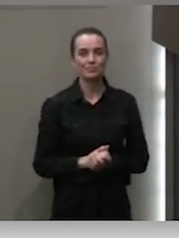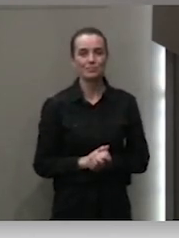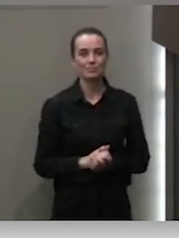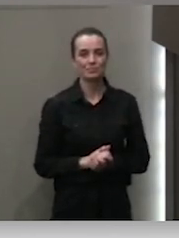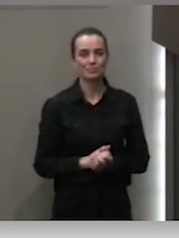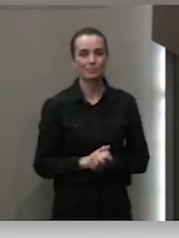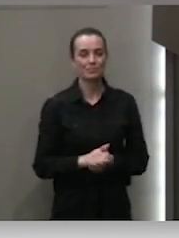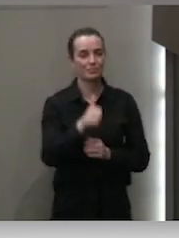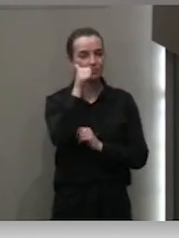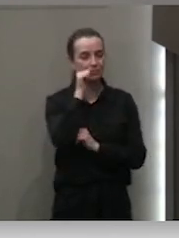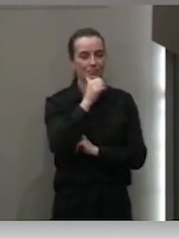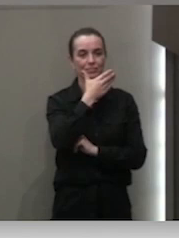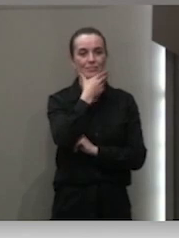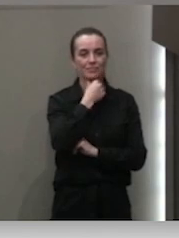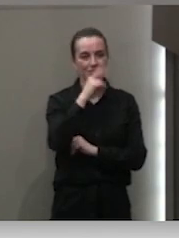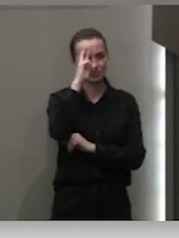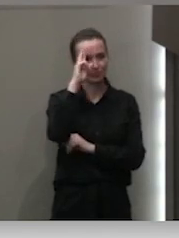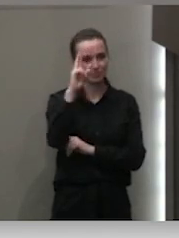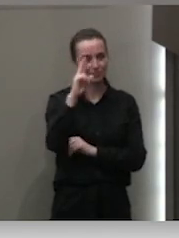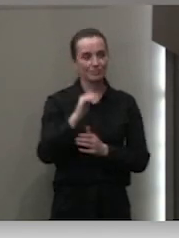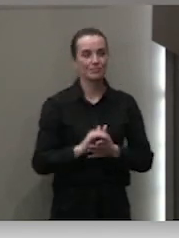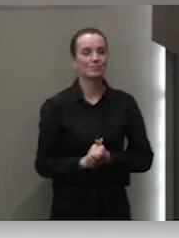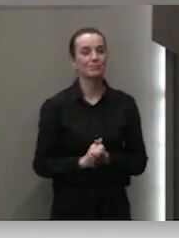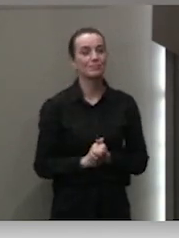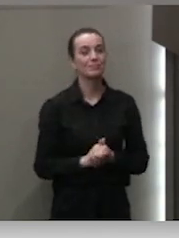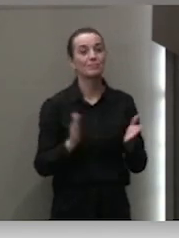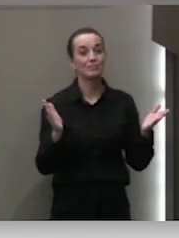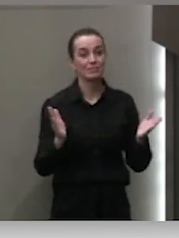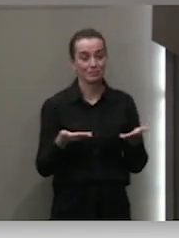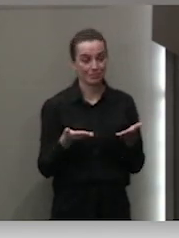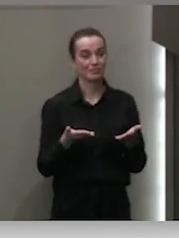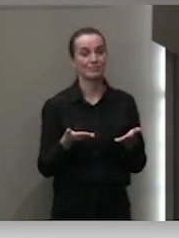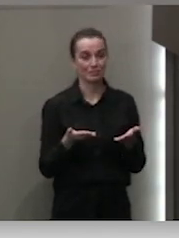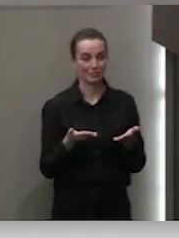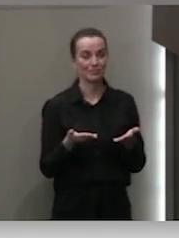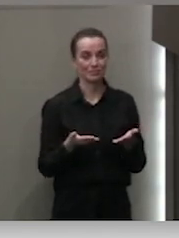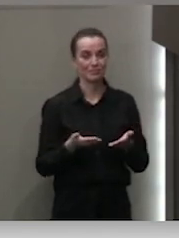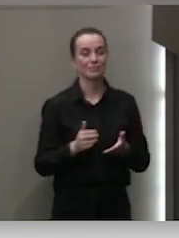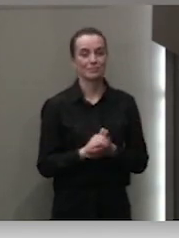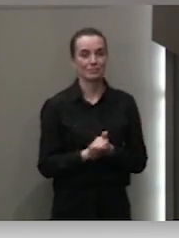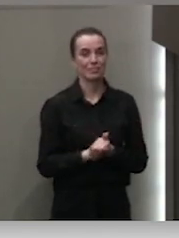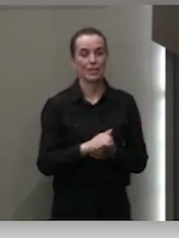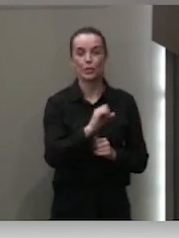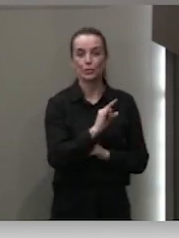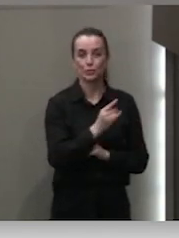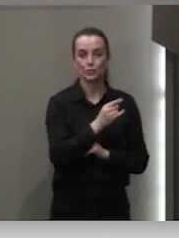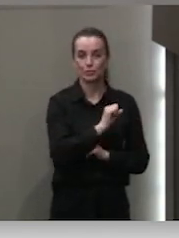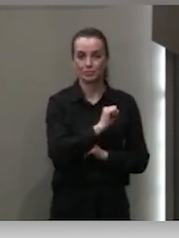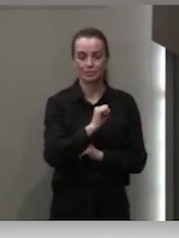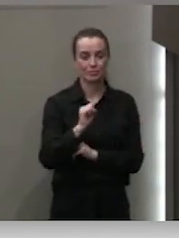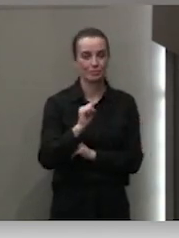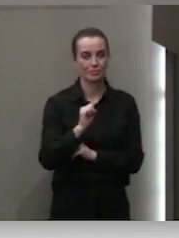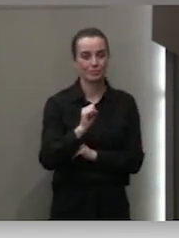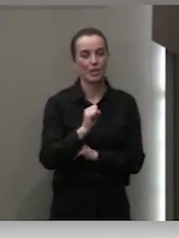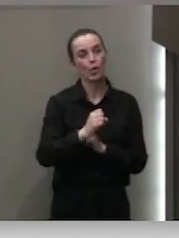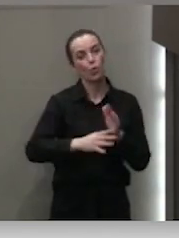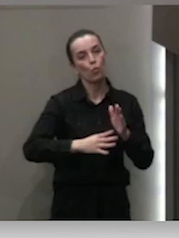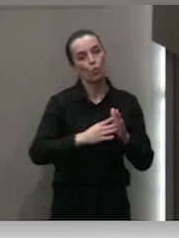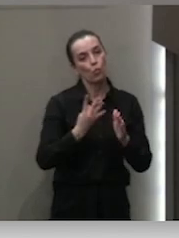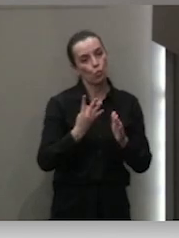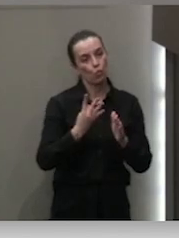e senhoras agora já entrando no último semestre do quarto ano de